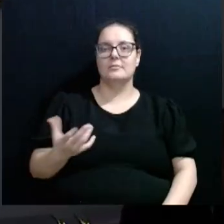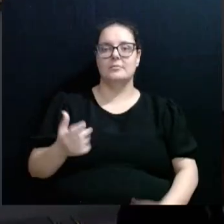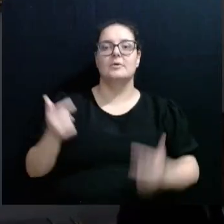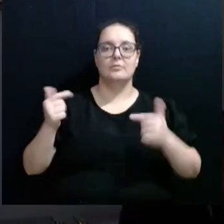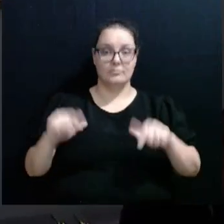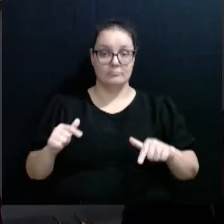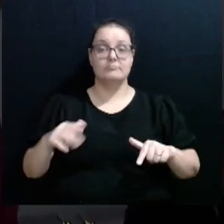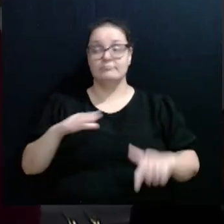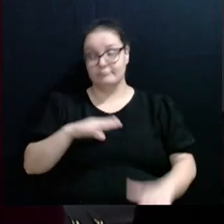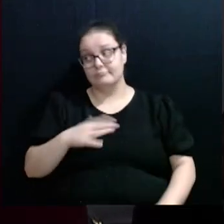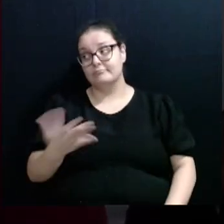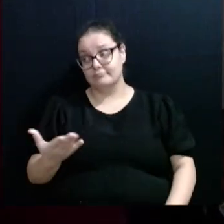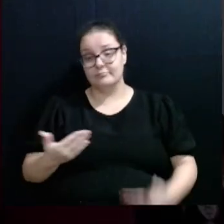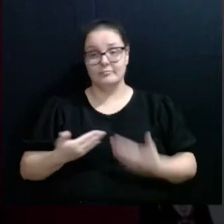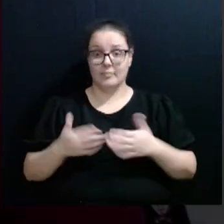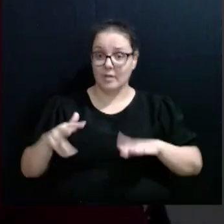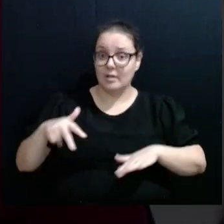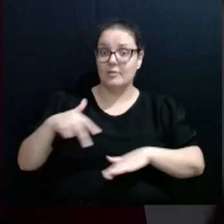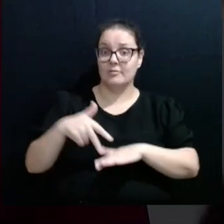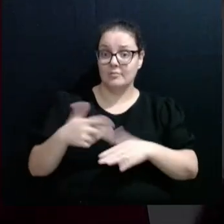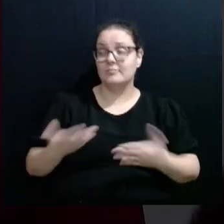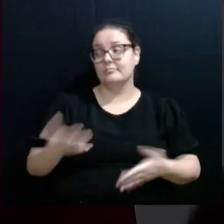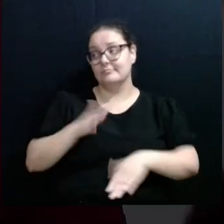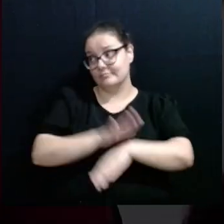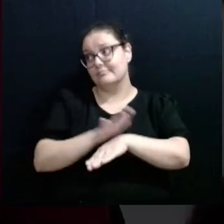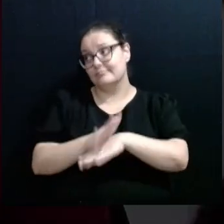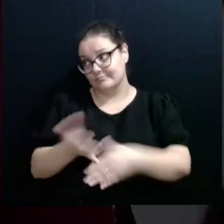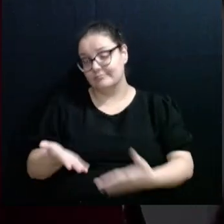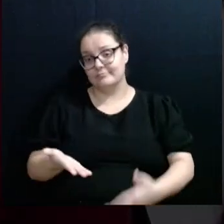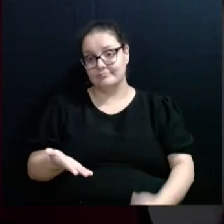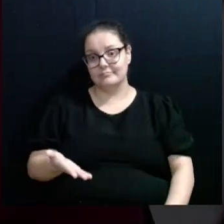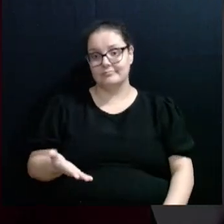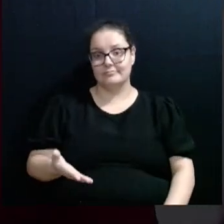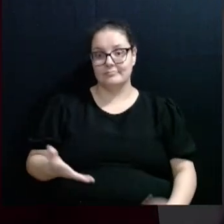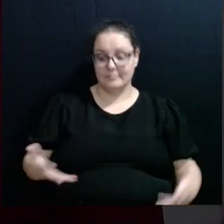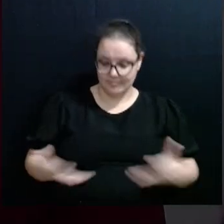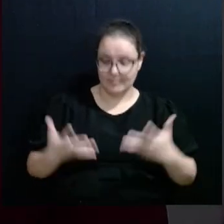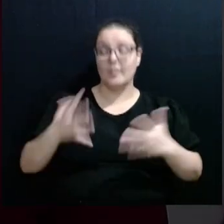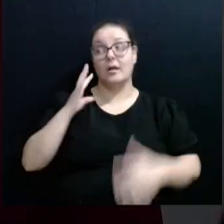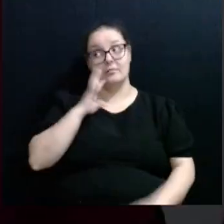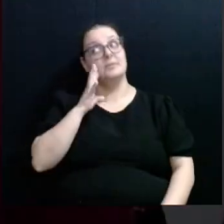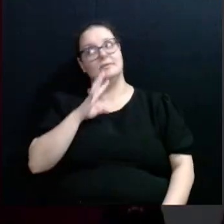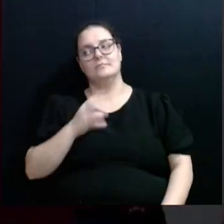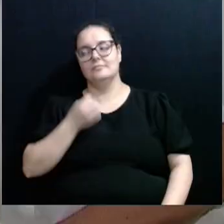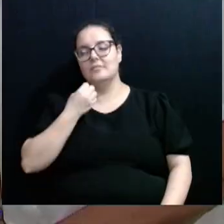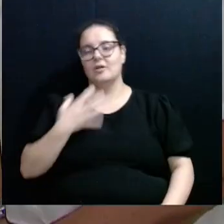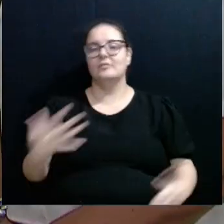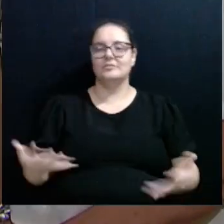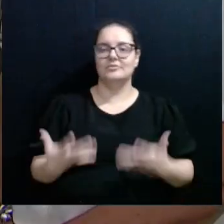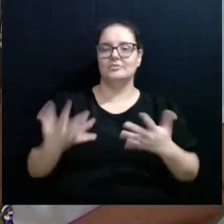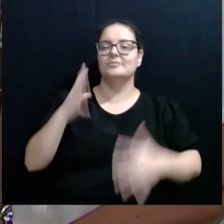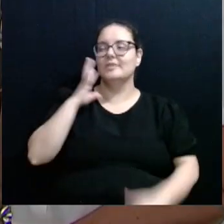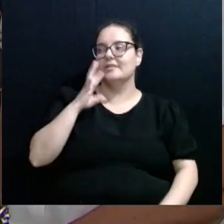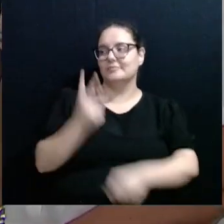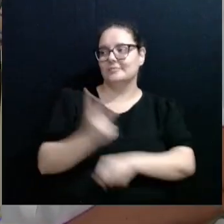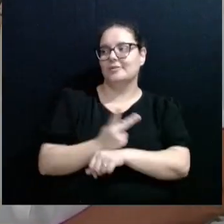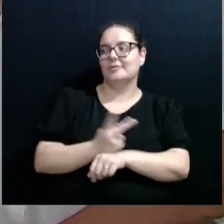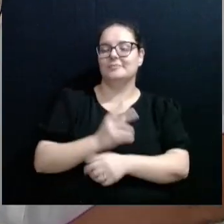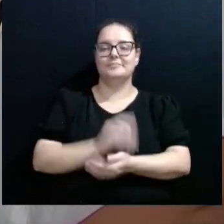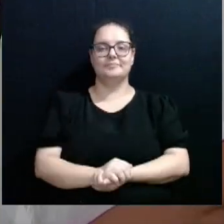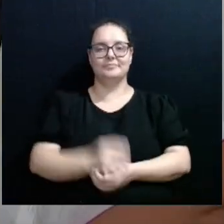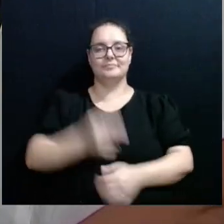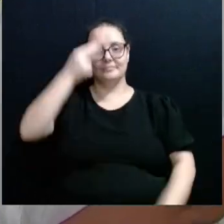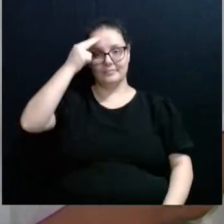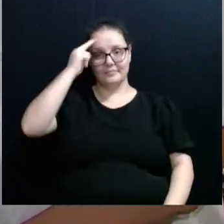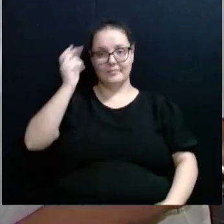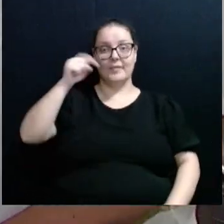se disponibilizando a prestar essa ajuda, dá um engajamento legal, dá assim um estímulo legal de procurar. Gabriel, voltando aqui, né,